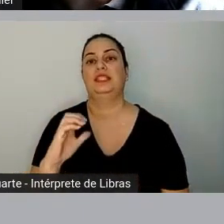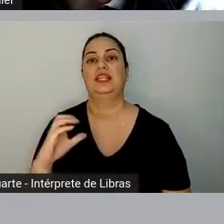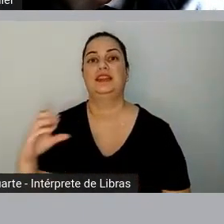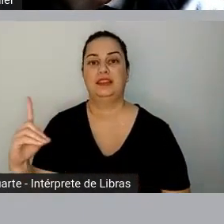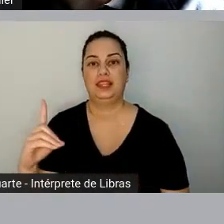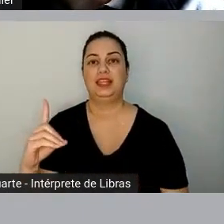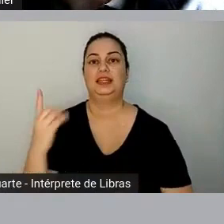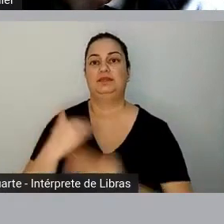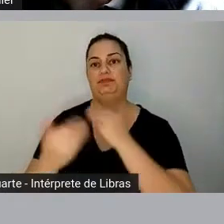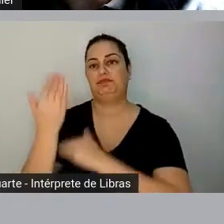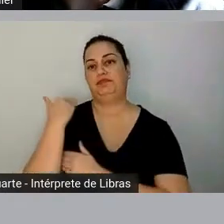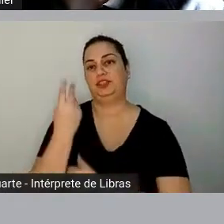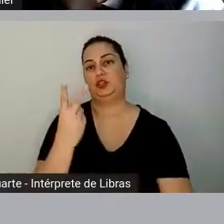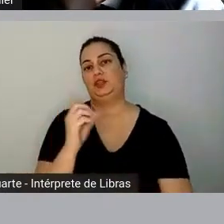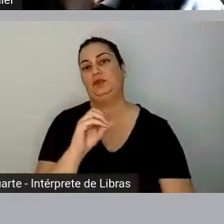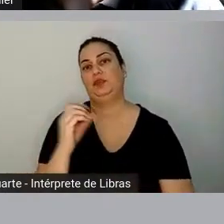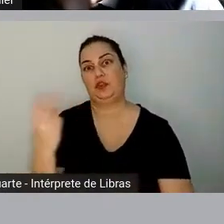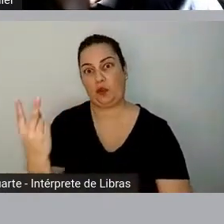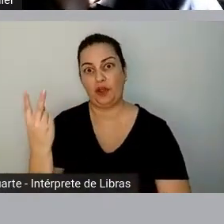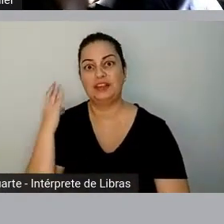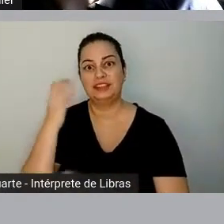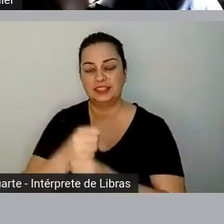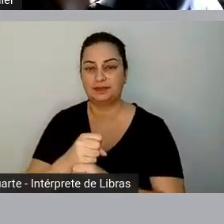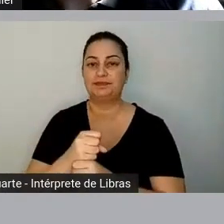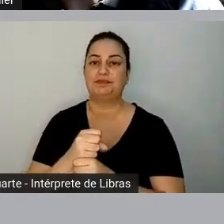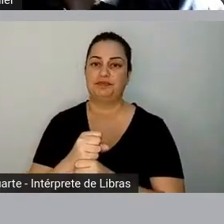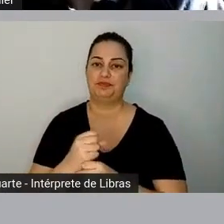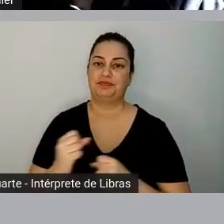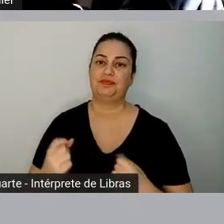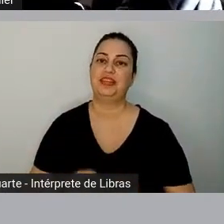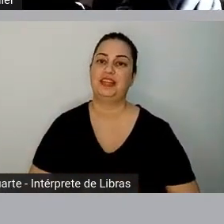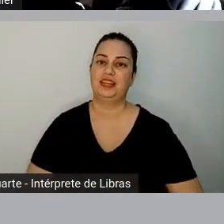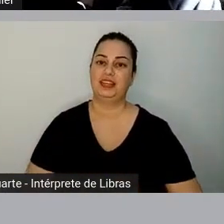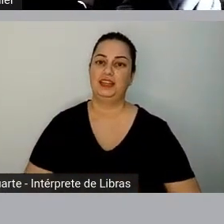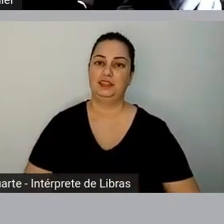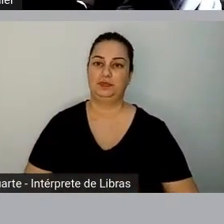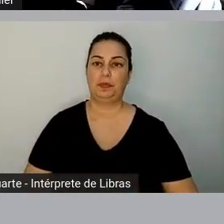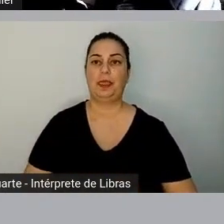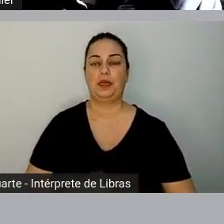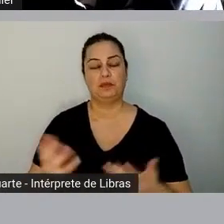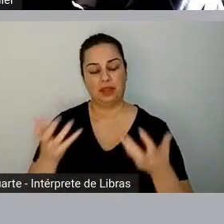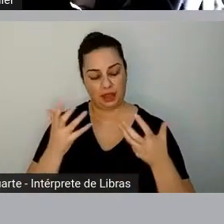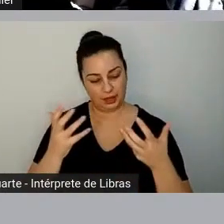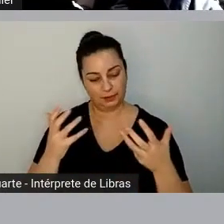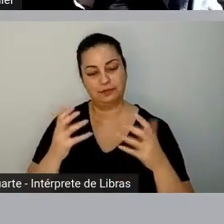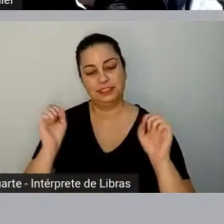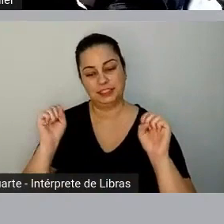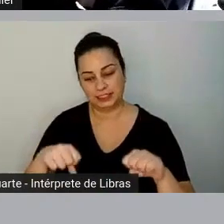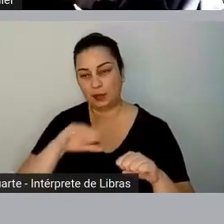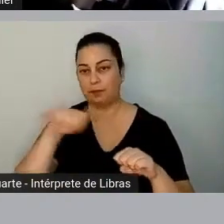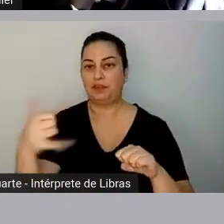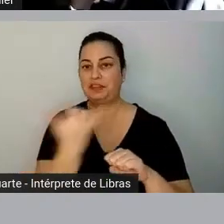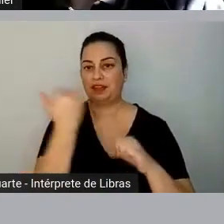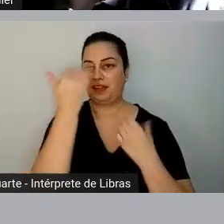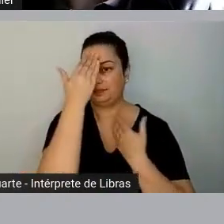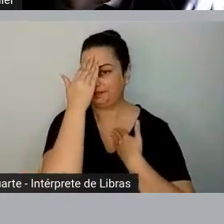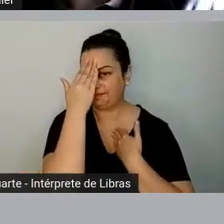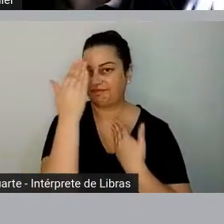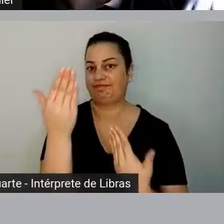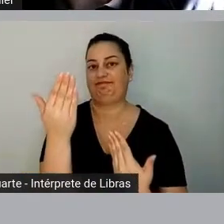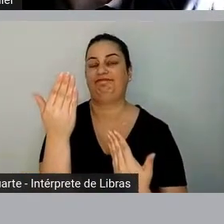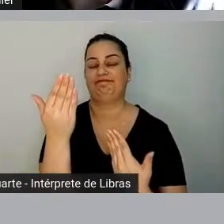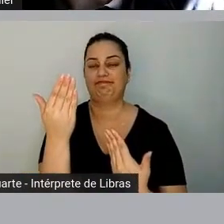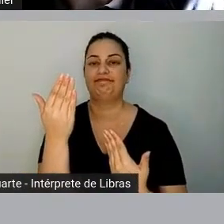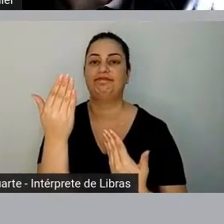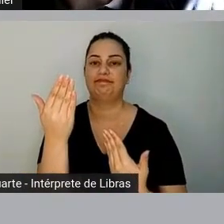qual, como eu fiz no início, faço agora novamente, deixo registrado aqui um grande agradecimento pela dedicação